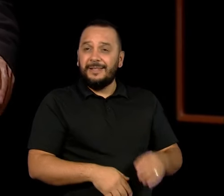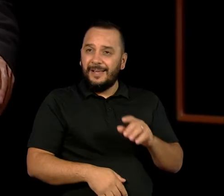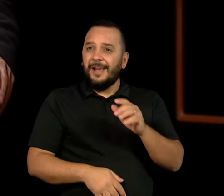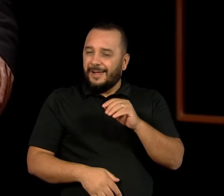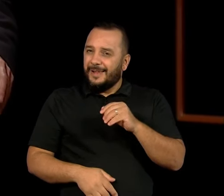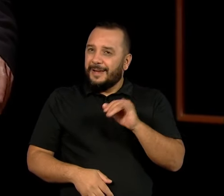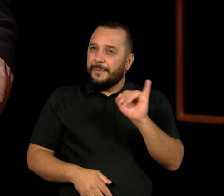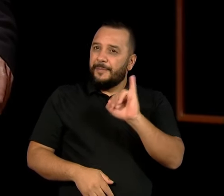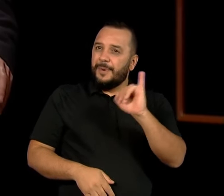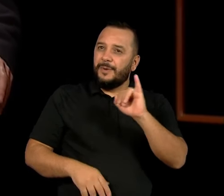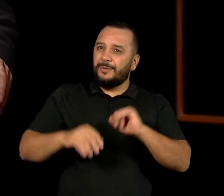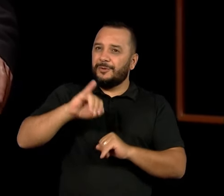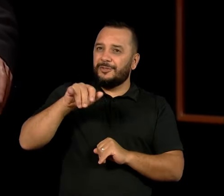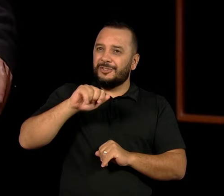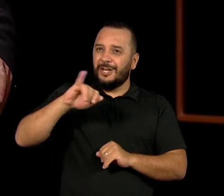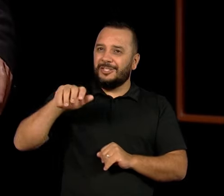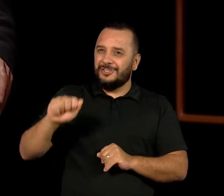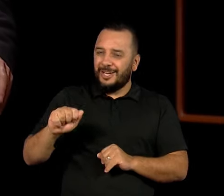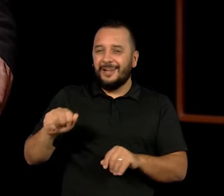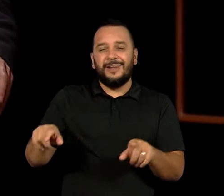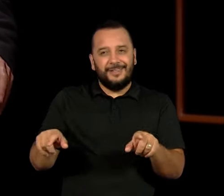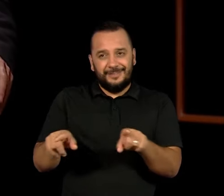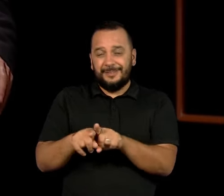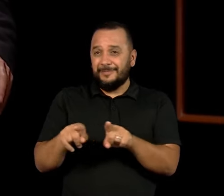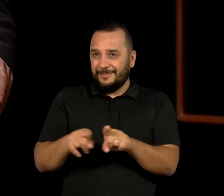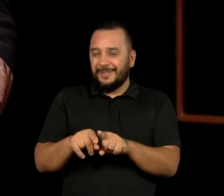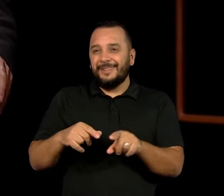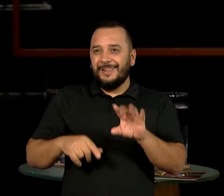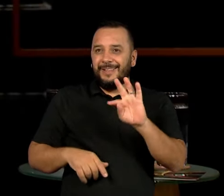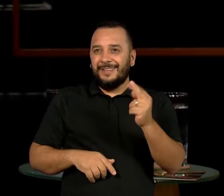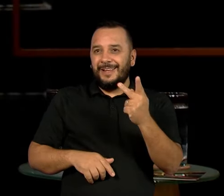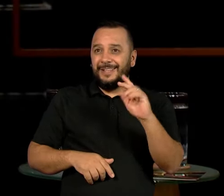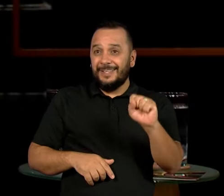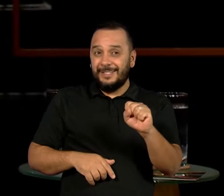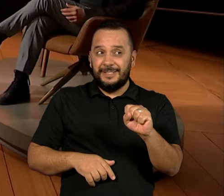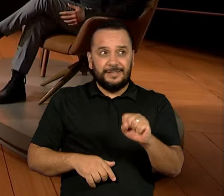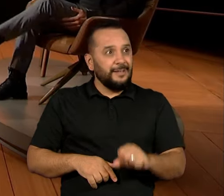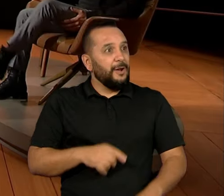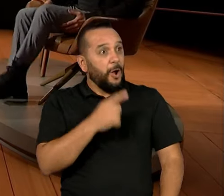Botino, e da Thaís de Campos, que até hoje é minha maninha. Olha ela aí.